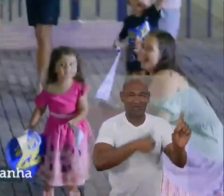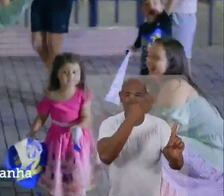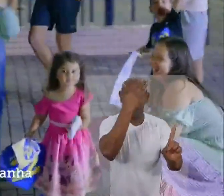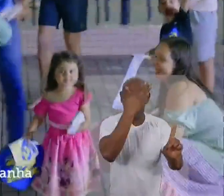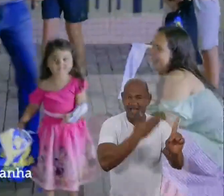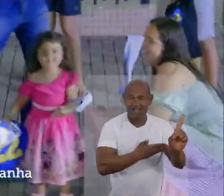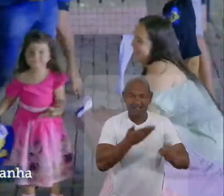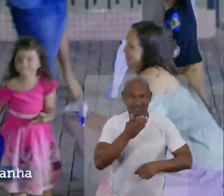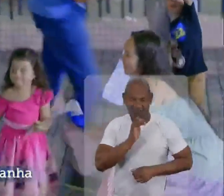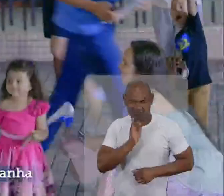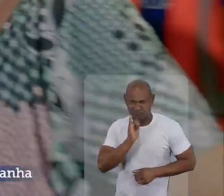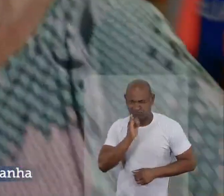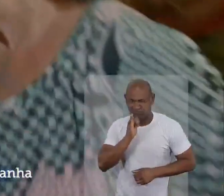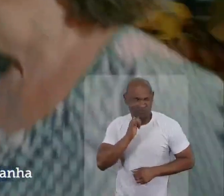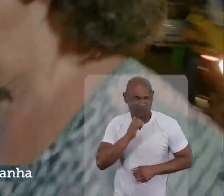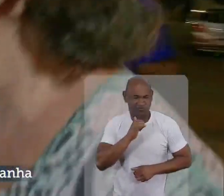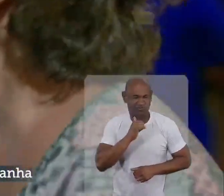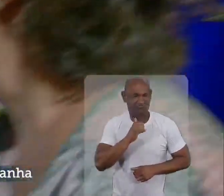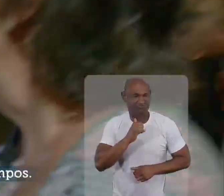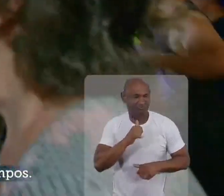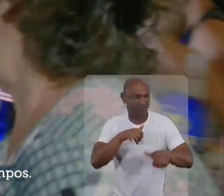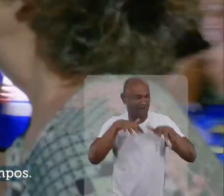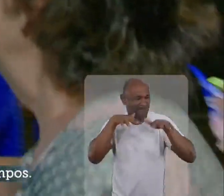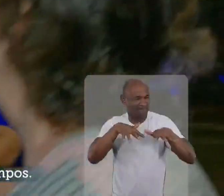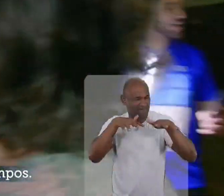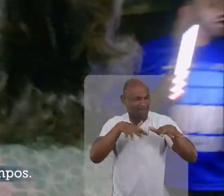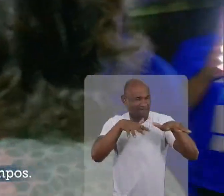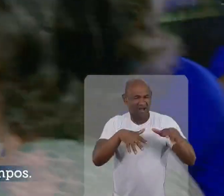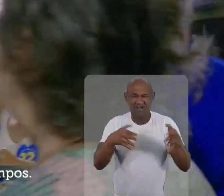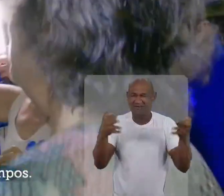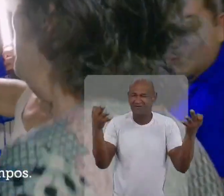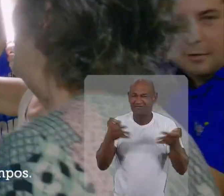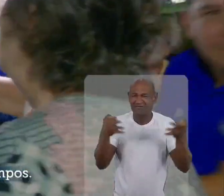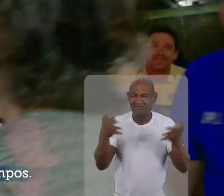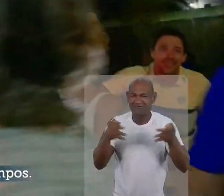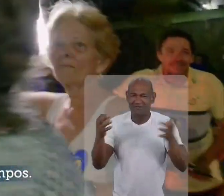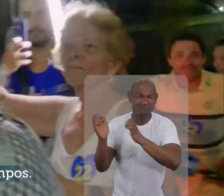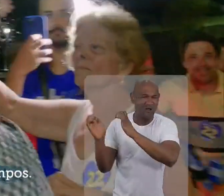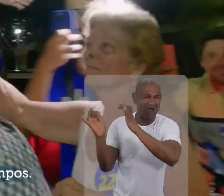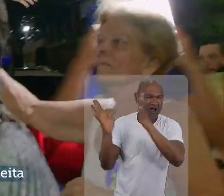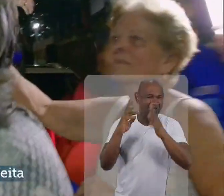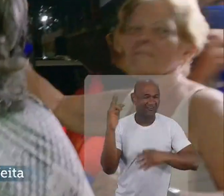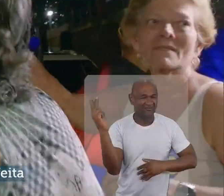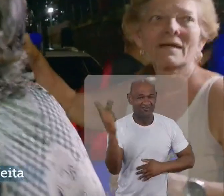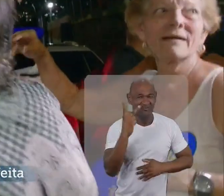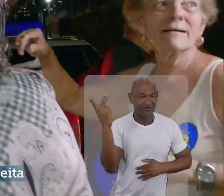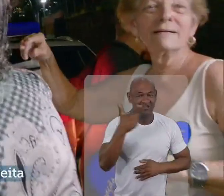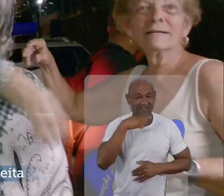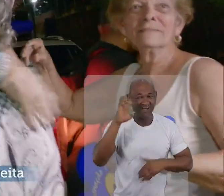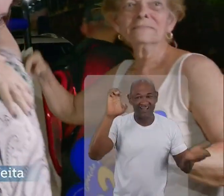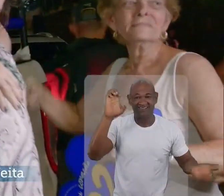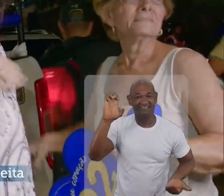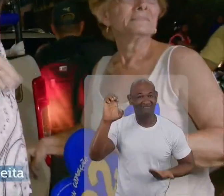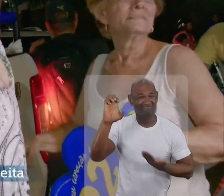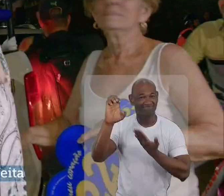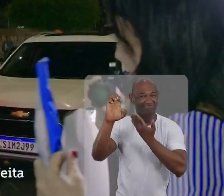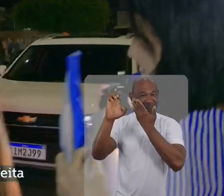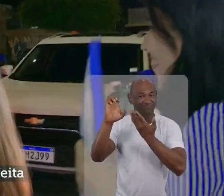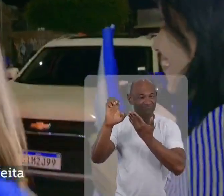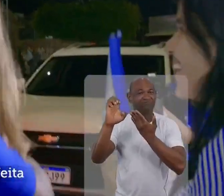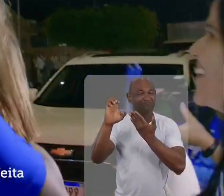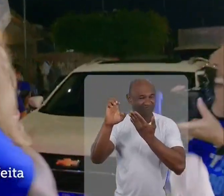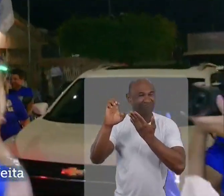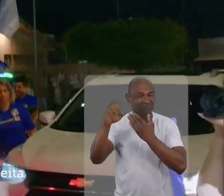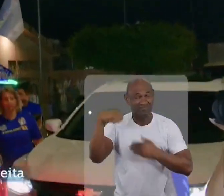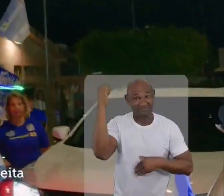Essa é a energia que move a campanha mais emocionante de todos os tempos. Emília,